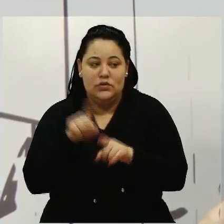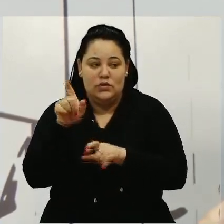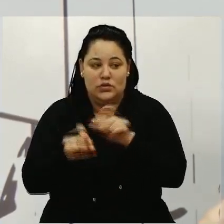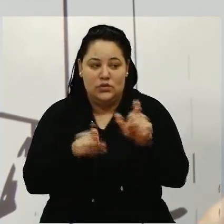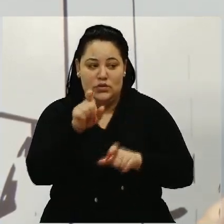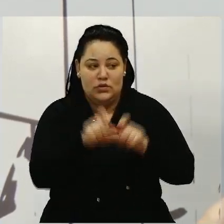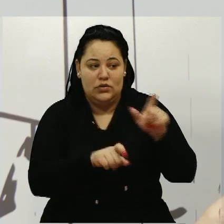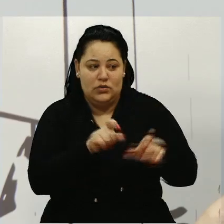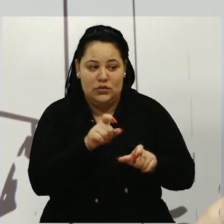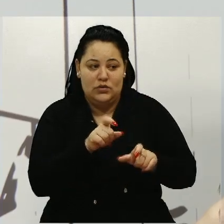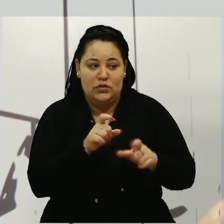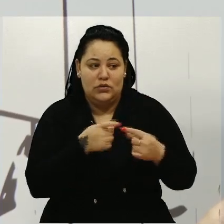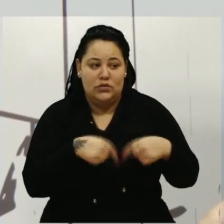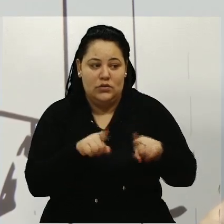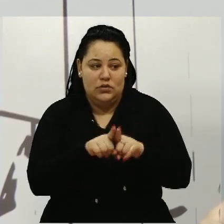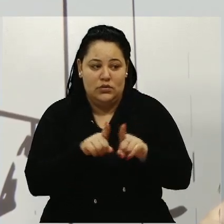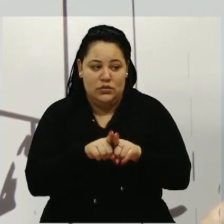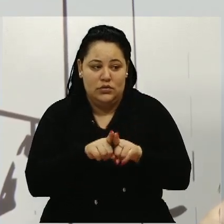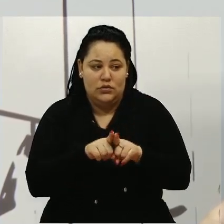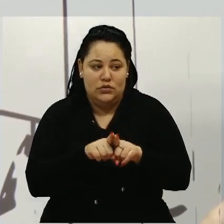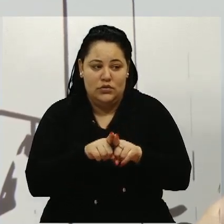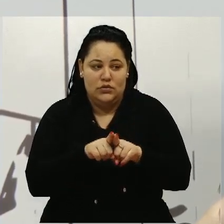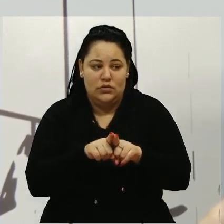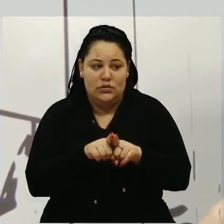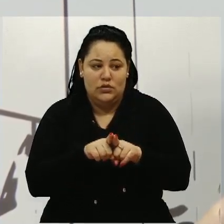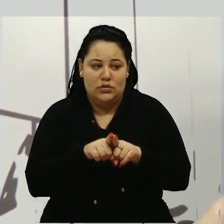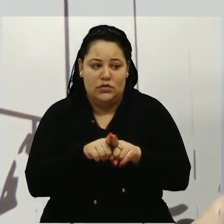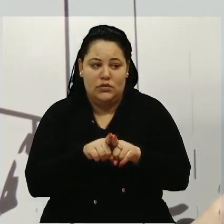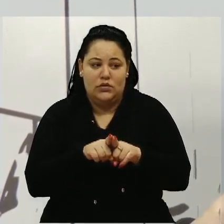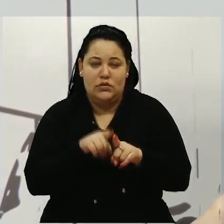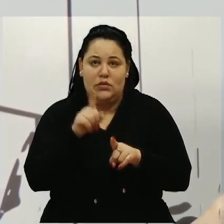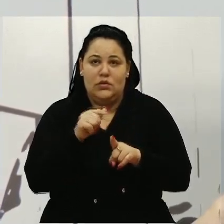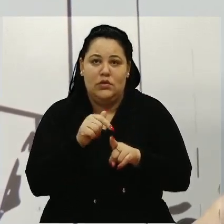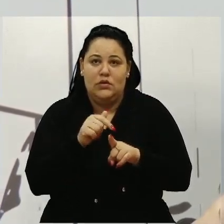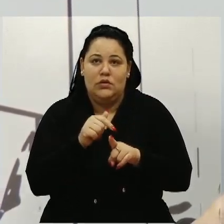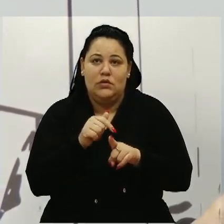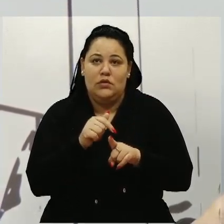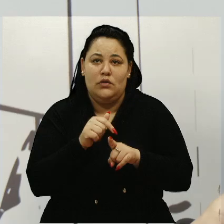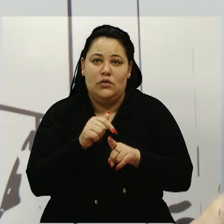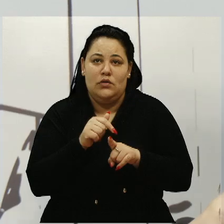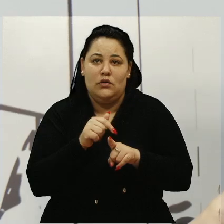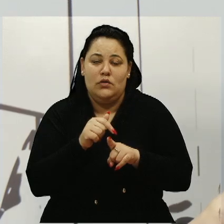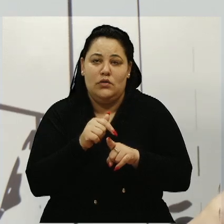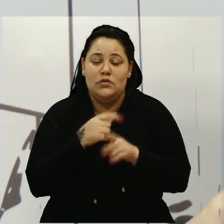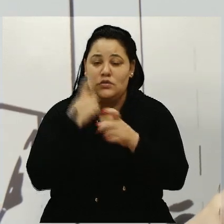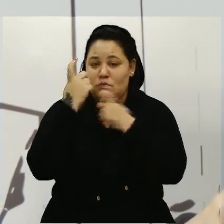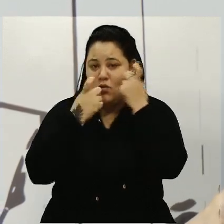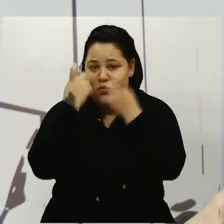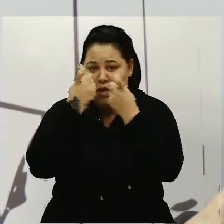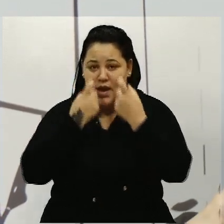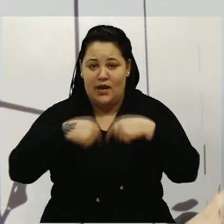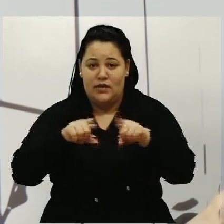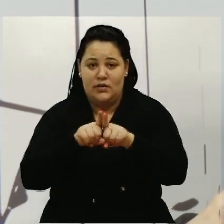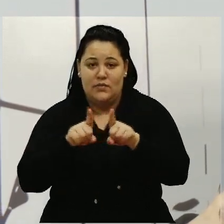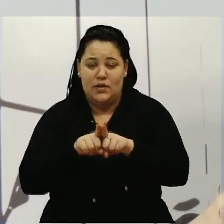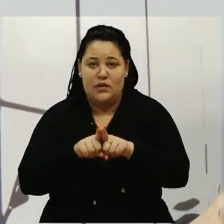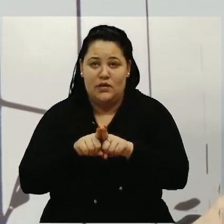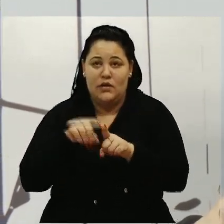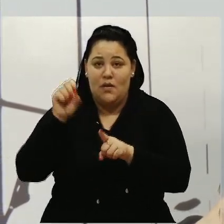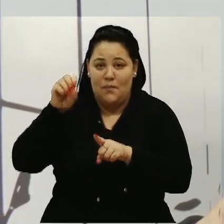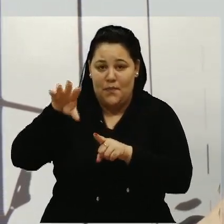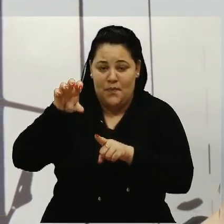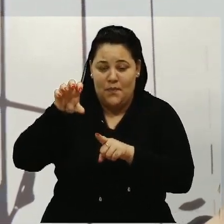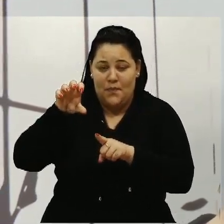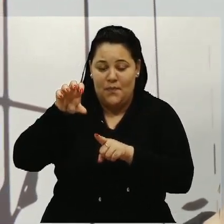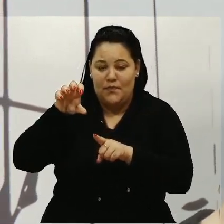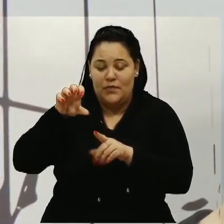famílias, para quem eram destinados esses serviços, estão sem esses serviços. Então, a gente tem que se preocupar, e aqui eu liguei um pisca-alerta, falei